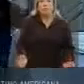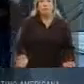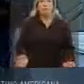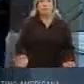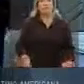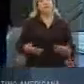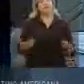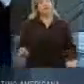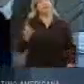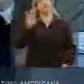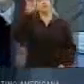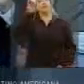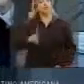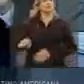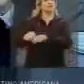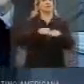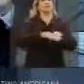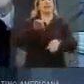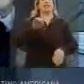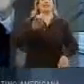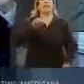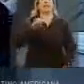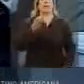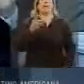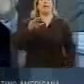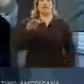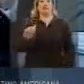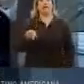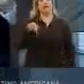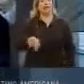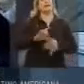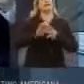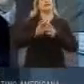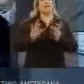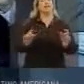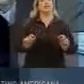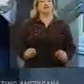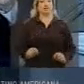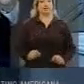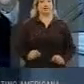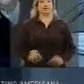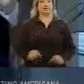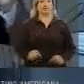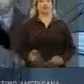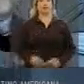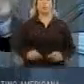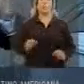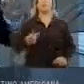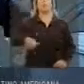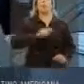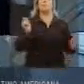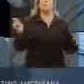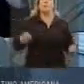Somente a democracia é que permite com que a gente